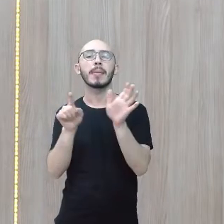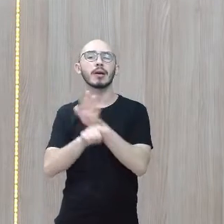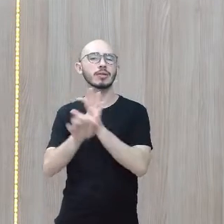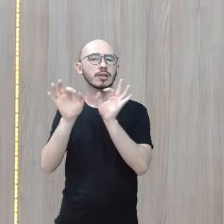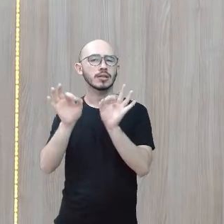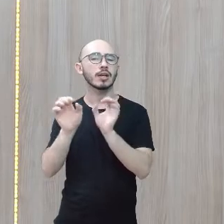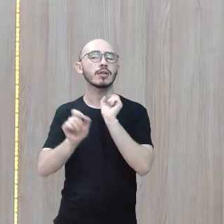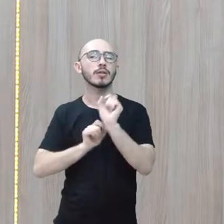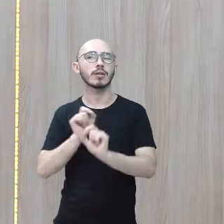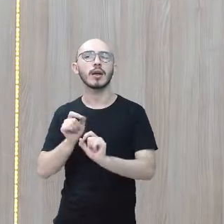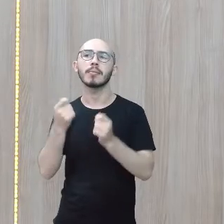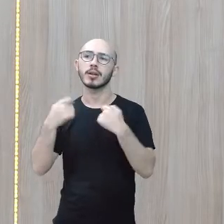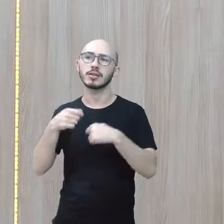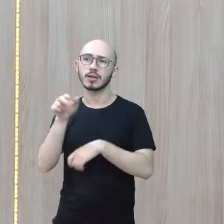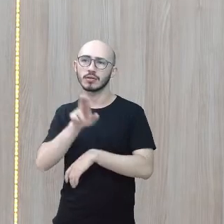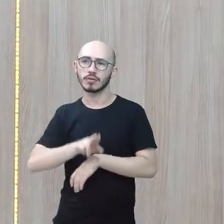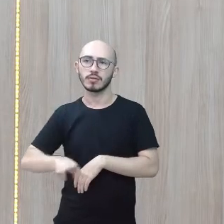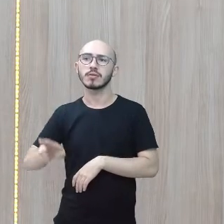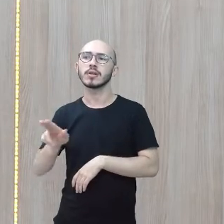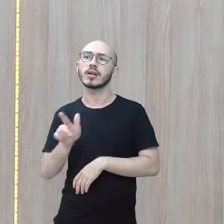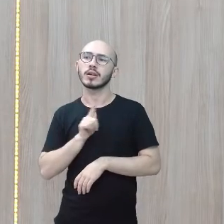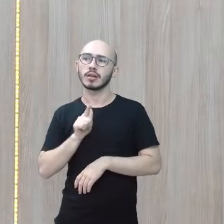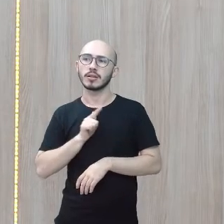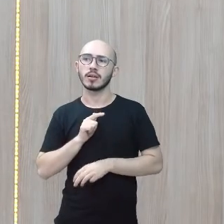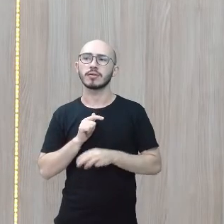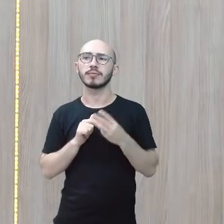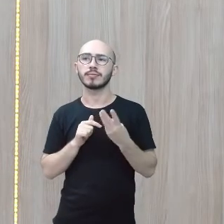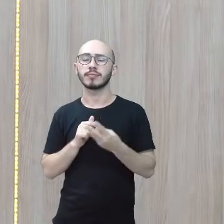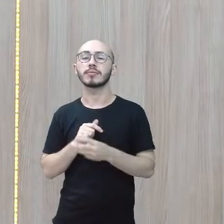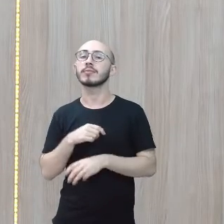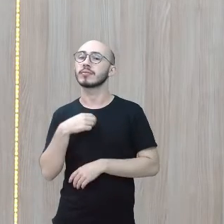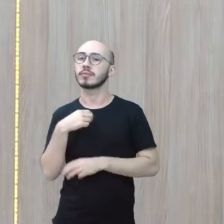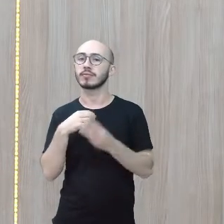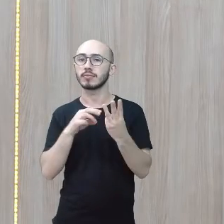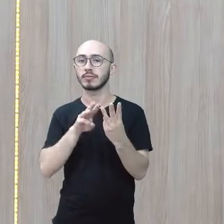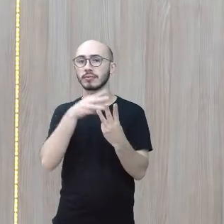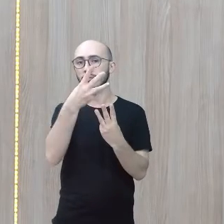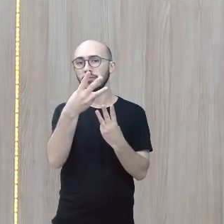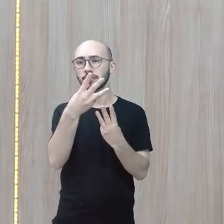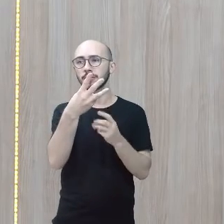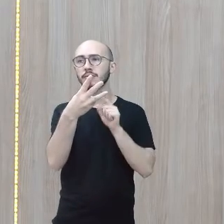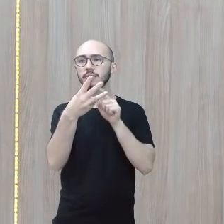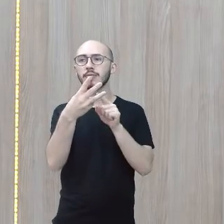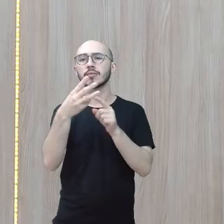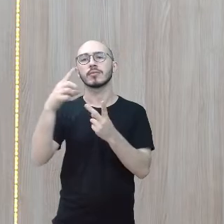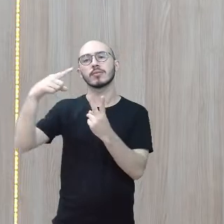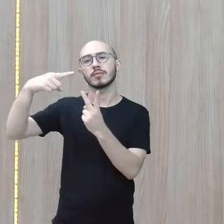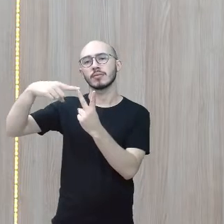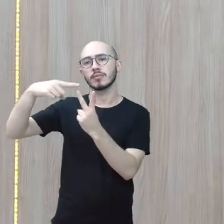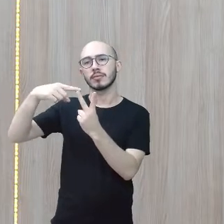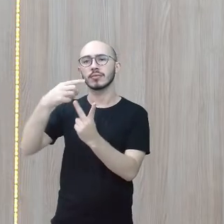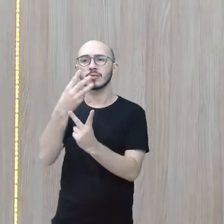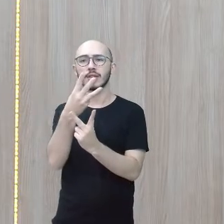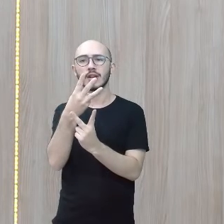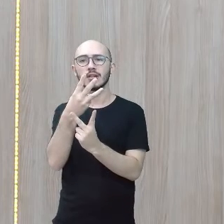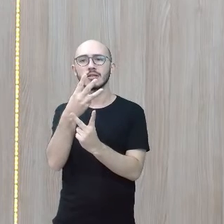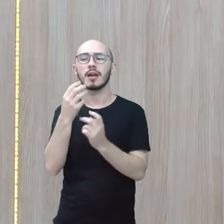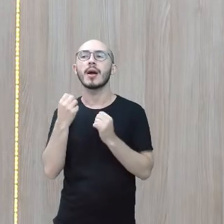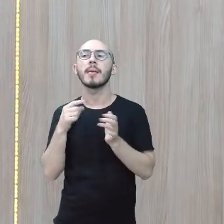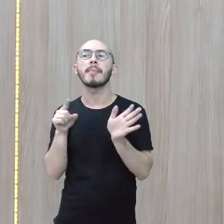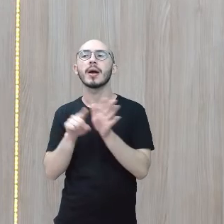correta, eu tenho que utilizar esse meu expoente aqui, como o índice dessa raiz. Aí a pergunta vai